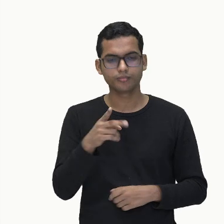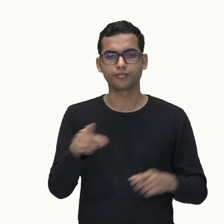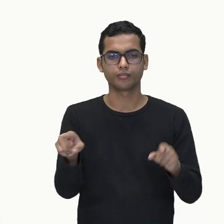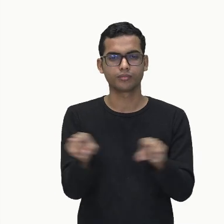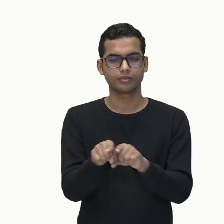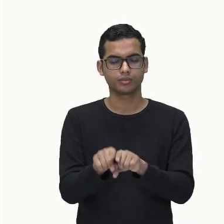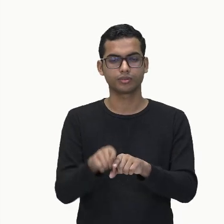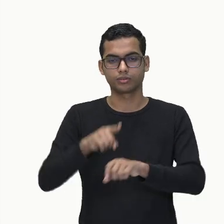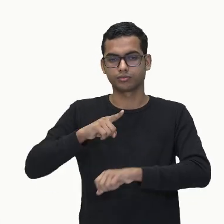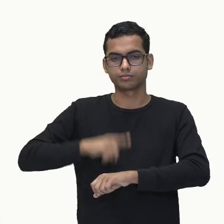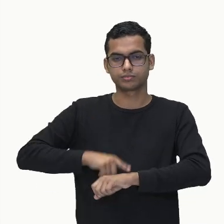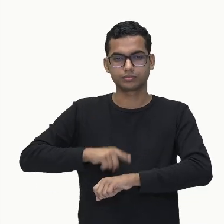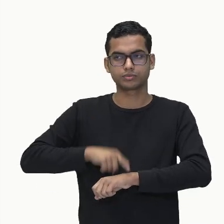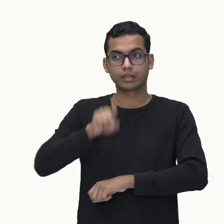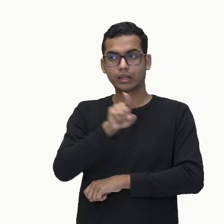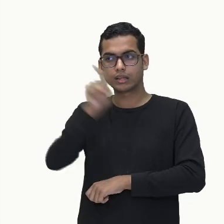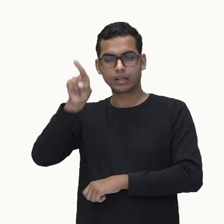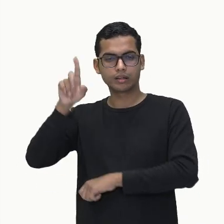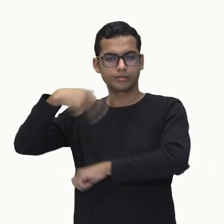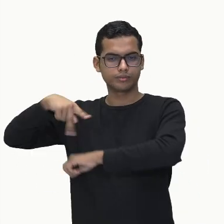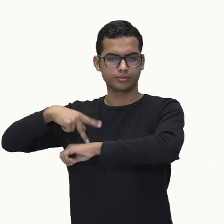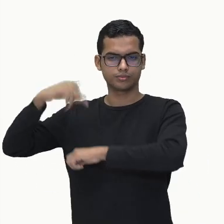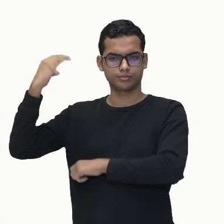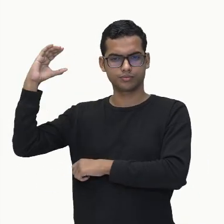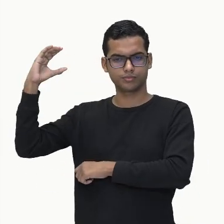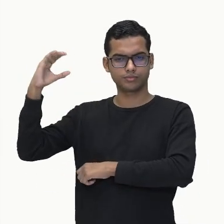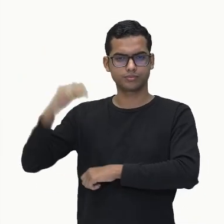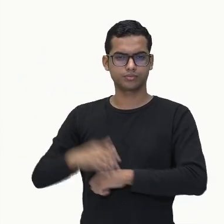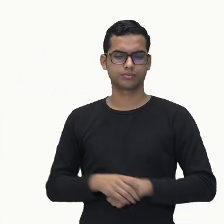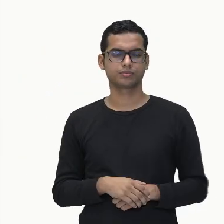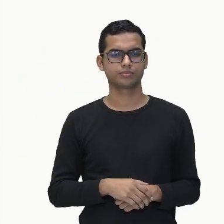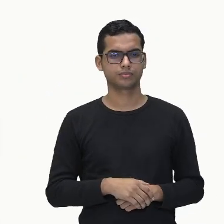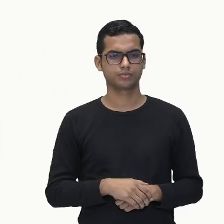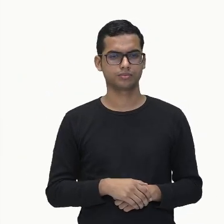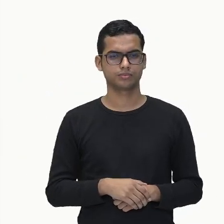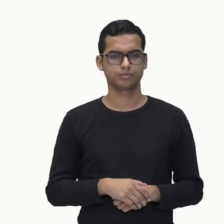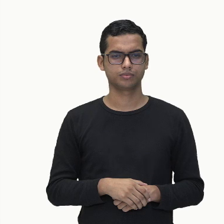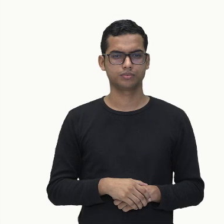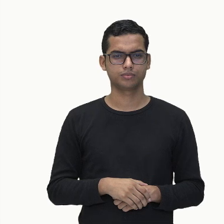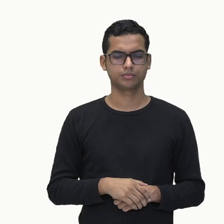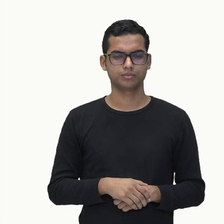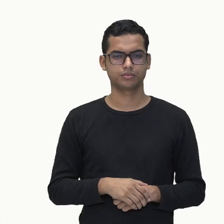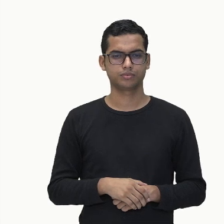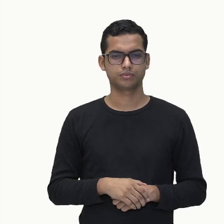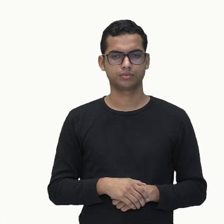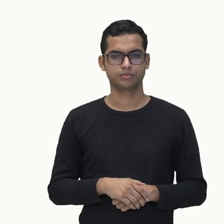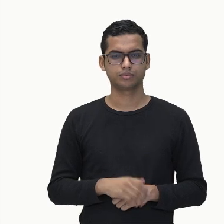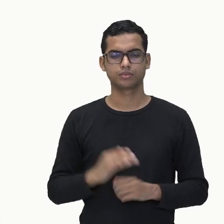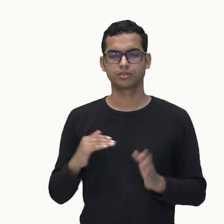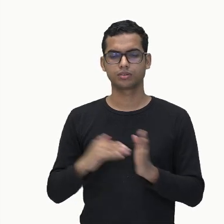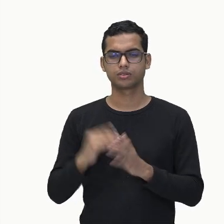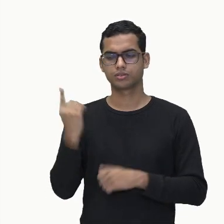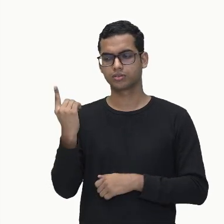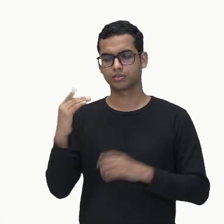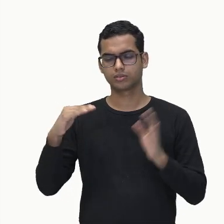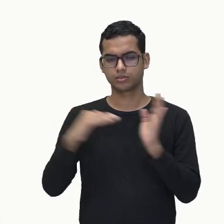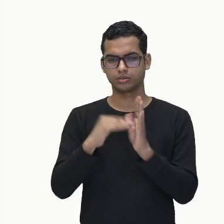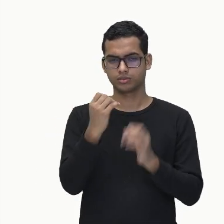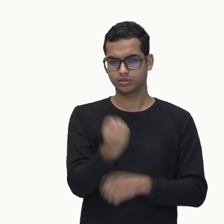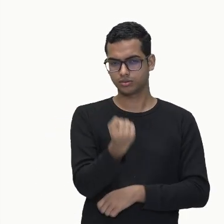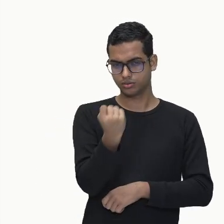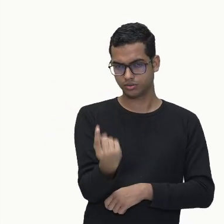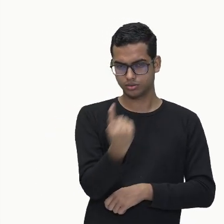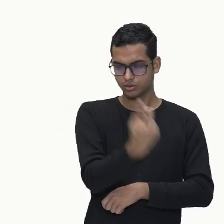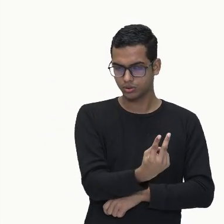Colômbia dessa forma de 1 a 12 não tenho o costume de usar 13 14 15 23 horas certo aí como é que eu vou